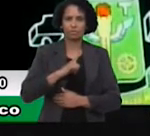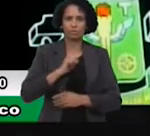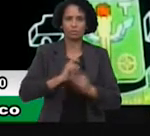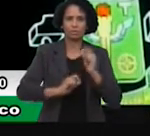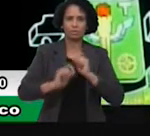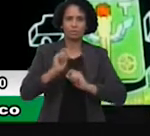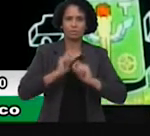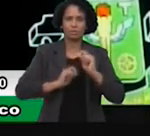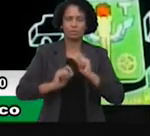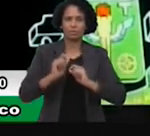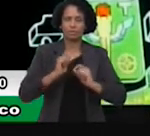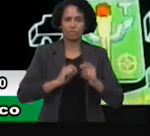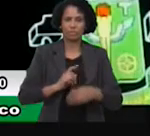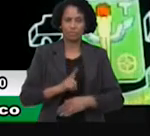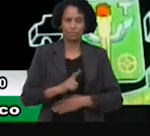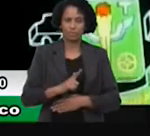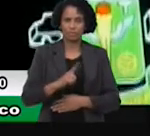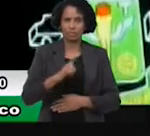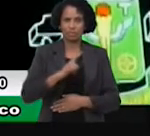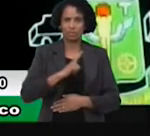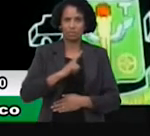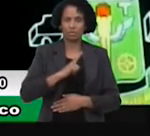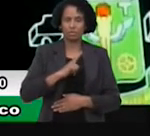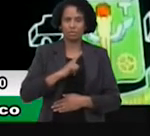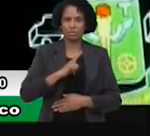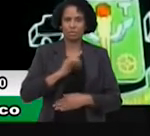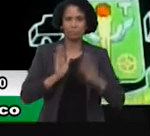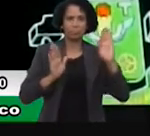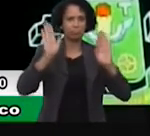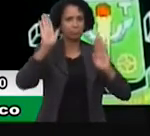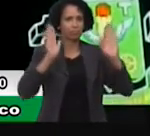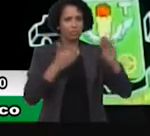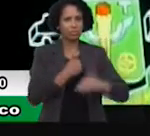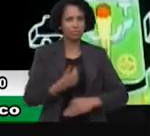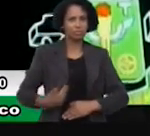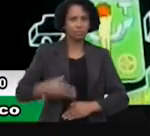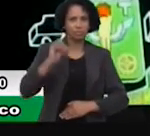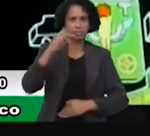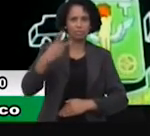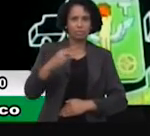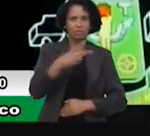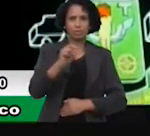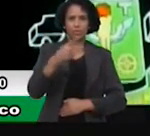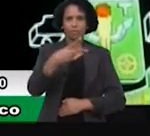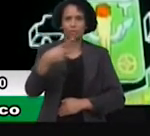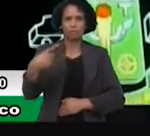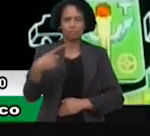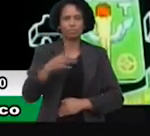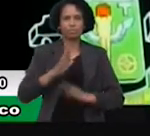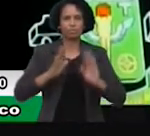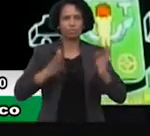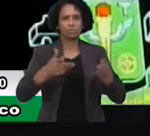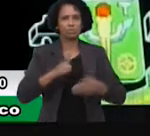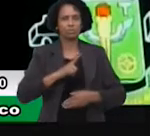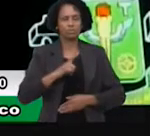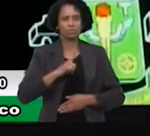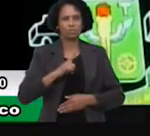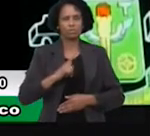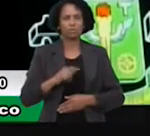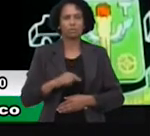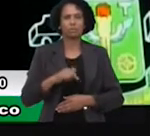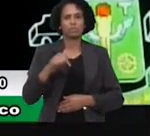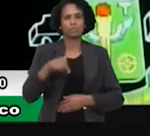despesa da administração pública direta e indireta do Município de Osasco para o exercício de 2021, na forma que especifica, senhor presidente.